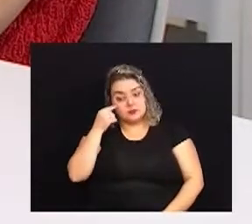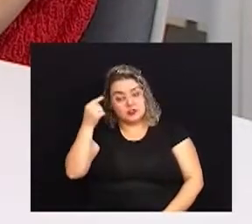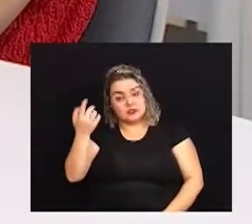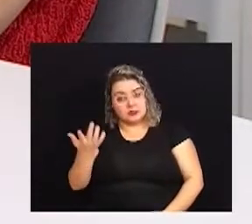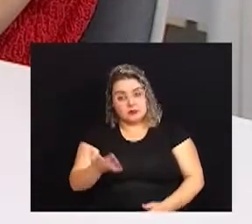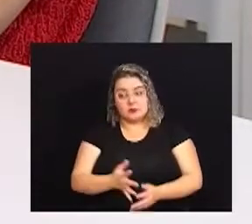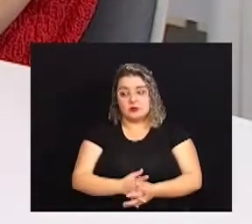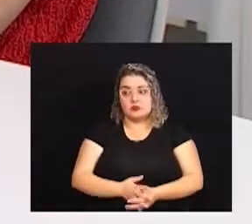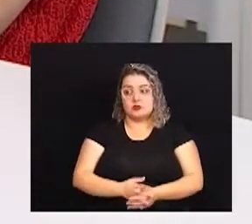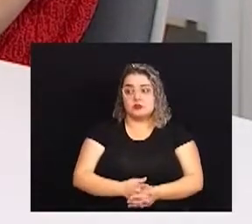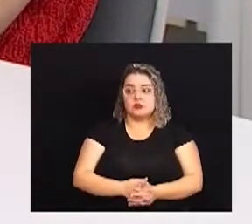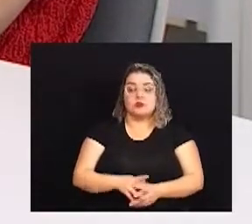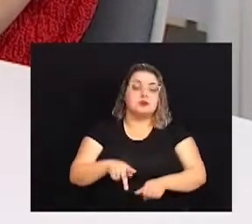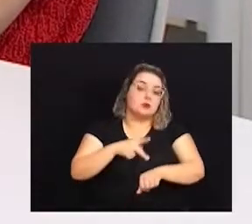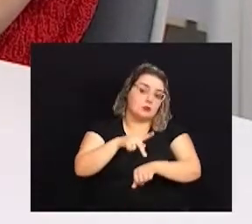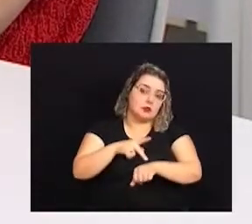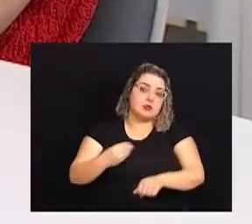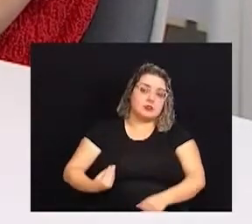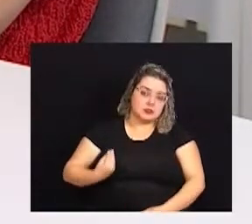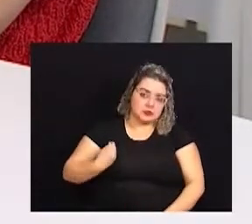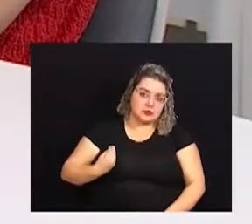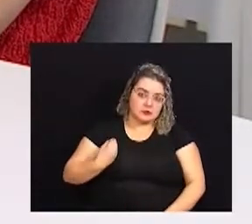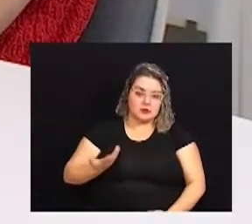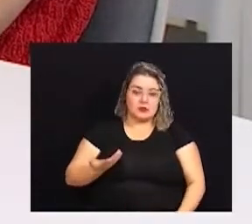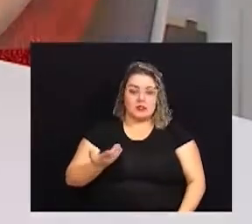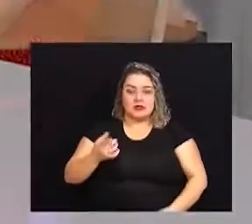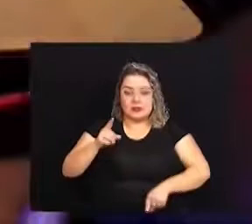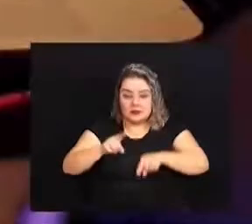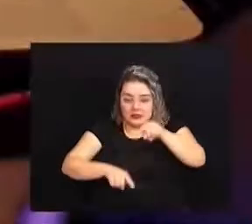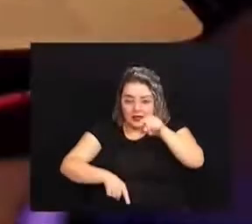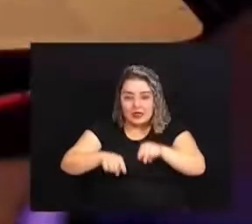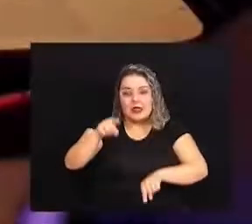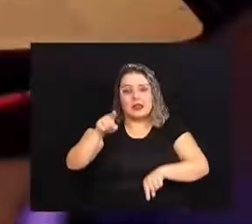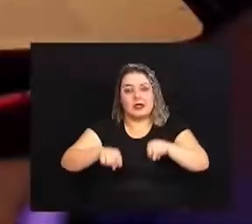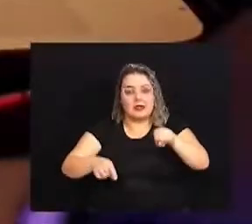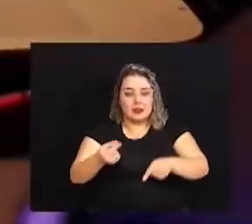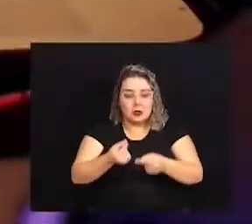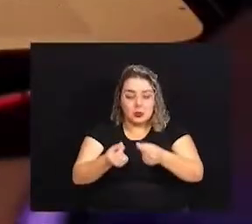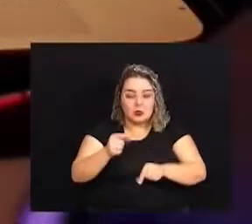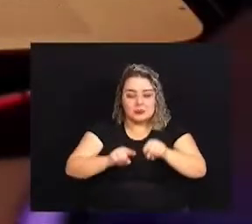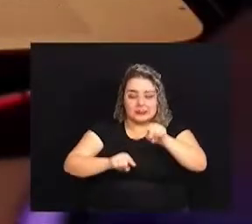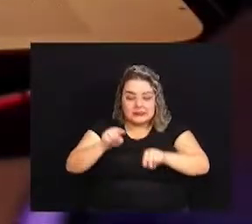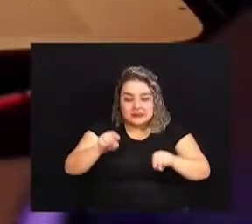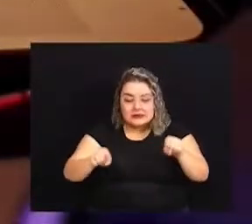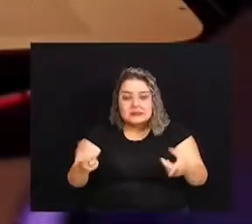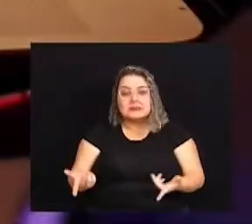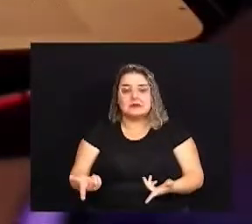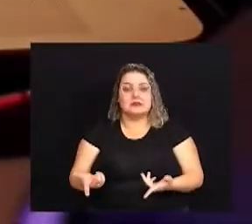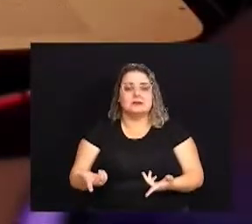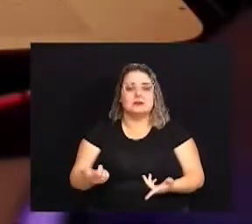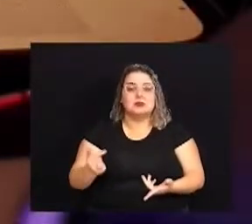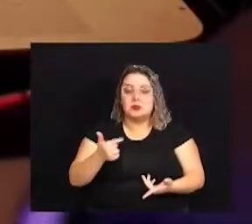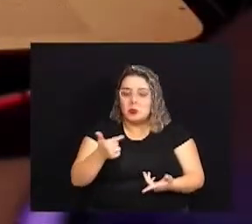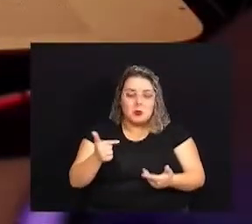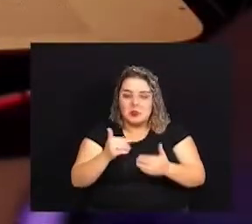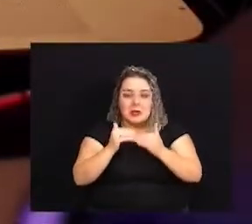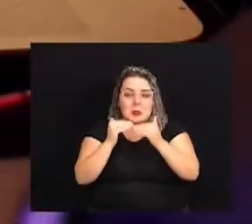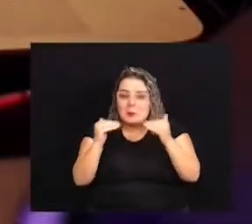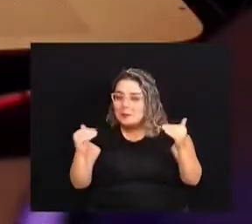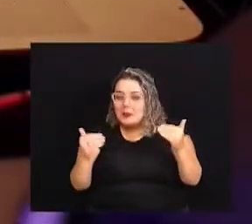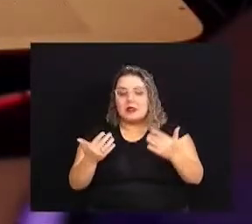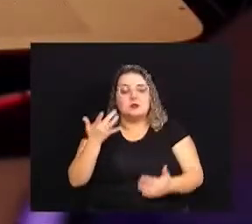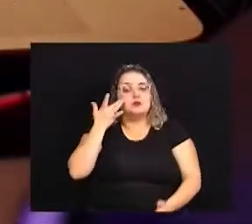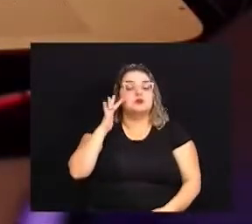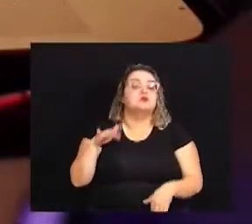se pensarmos no país que nós vivemos, que é um país muito instável. Então, é uma economia